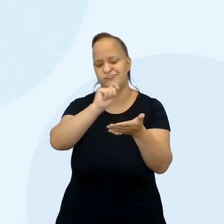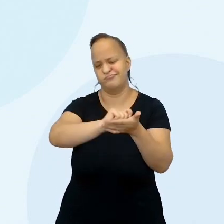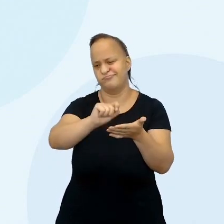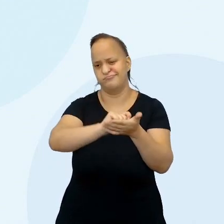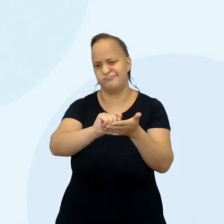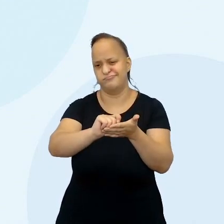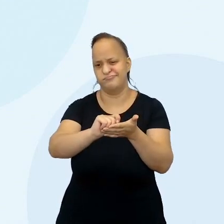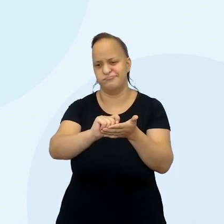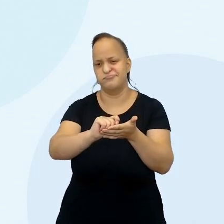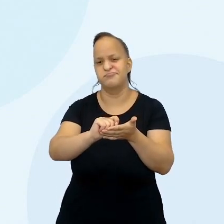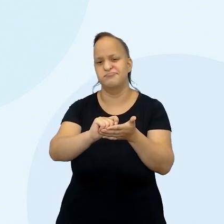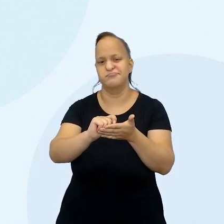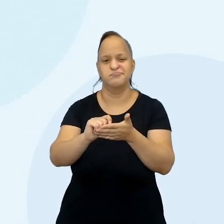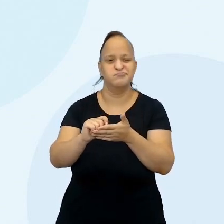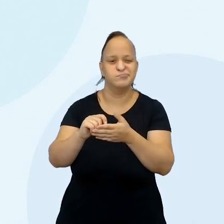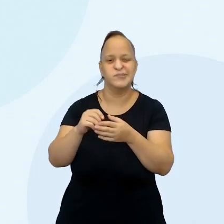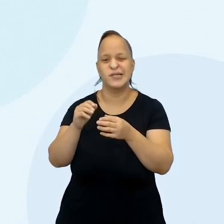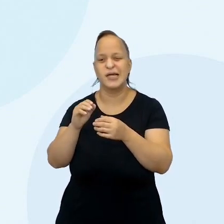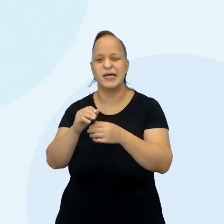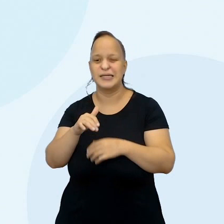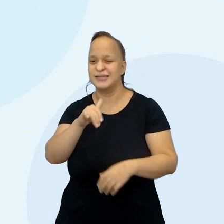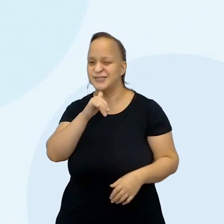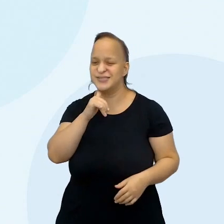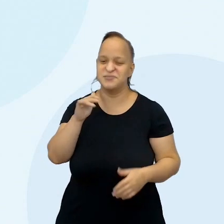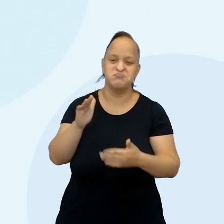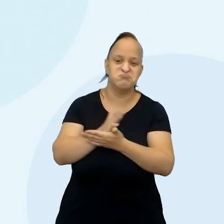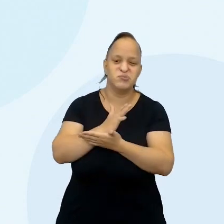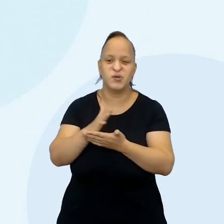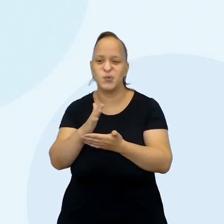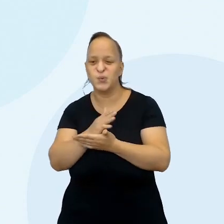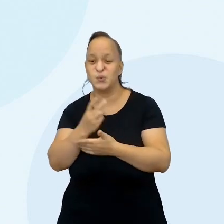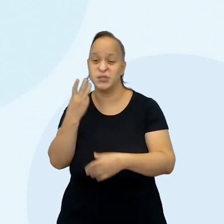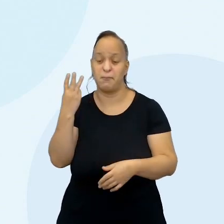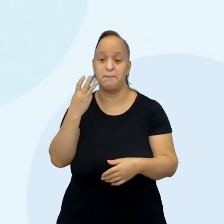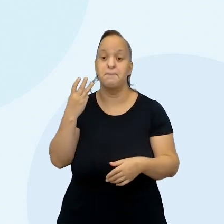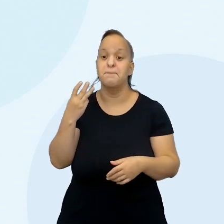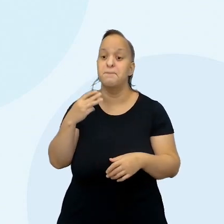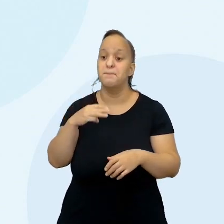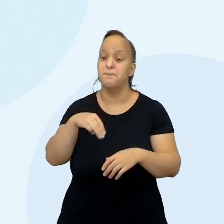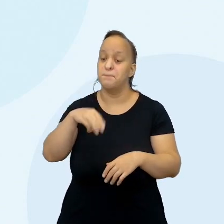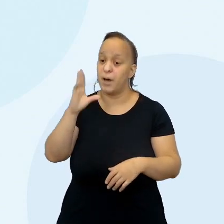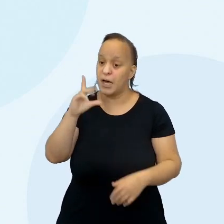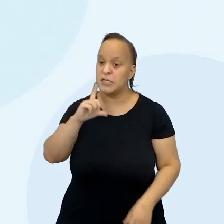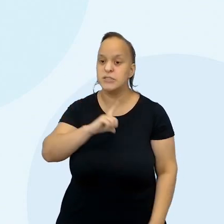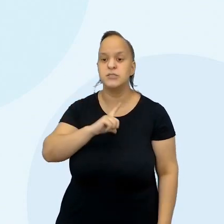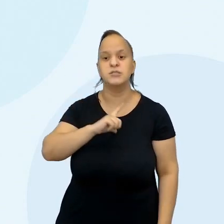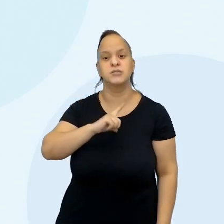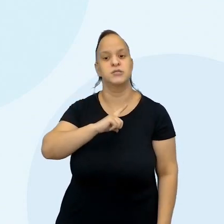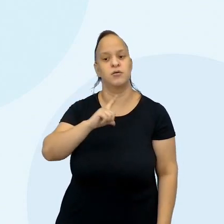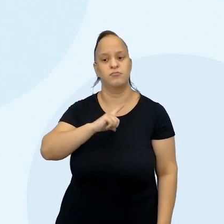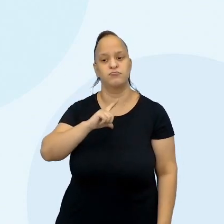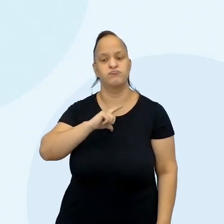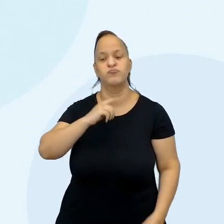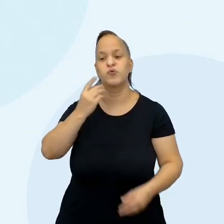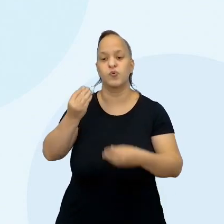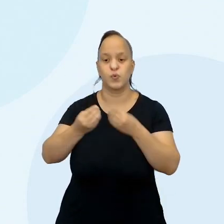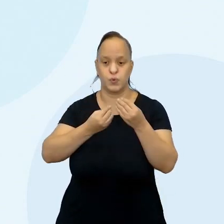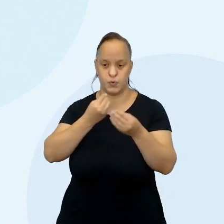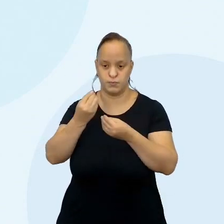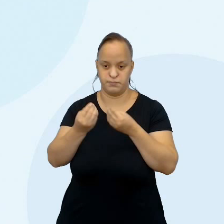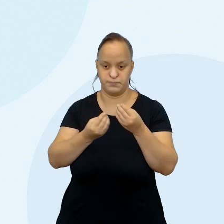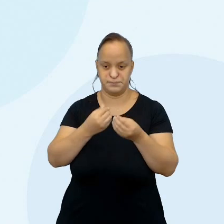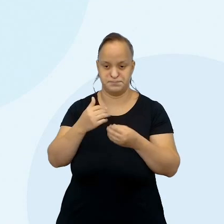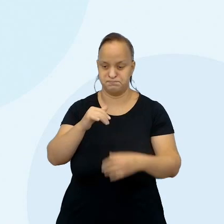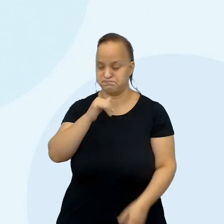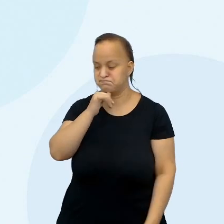na verdade, tem mais coisas aí. A gente trouxe 3 exemplos. O diário de bordo aparece quando você pede para os